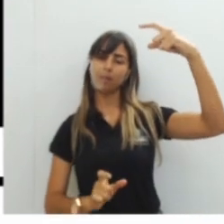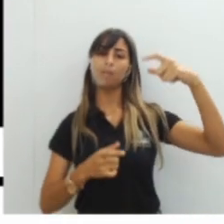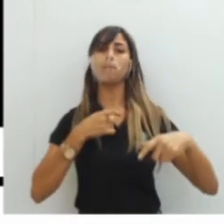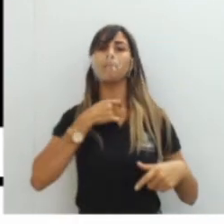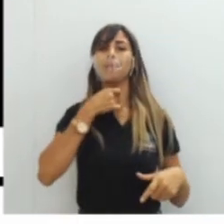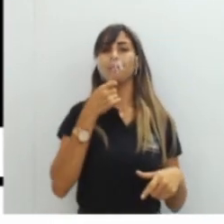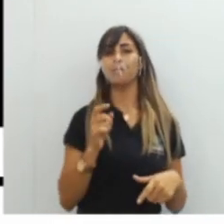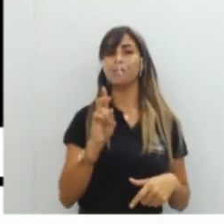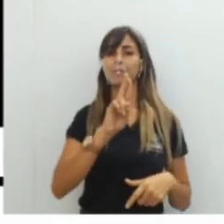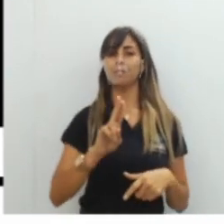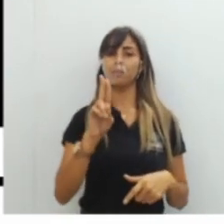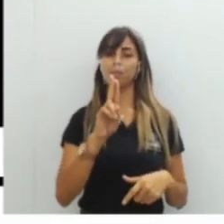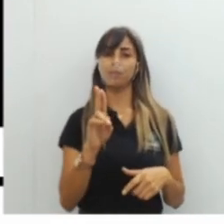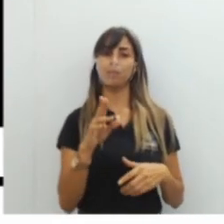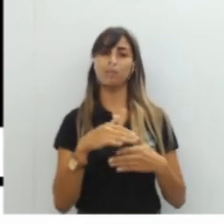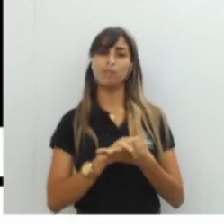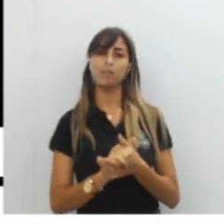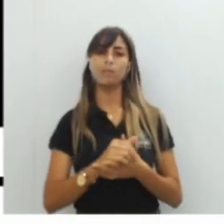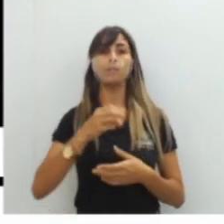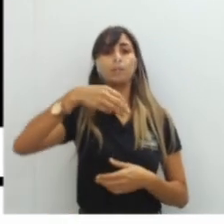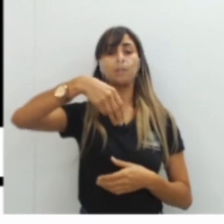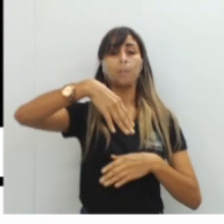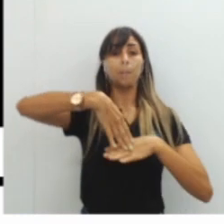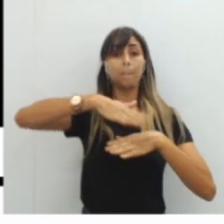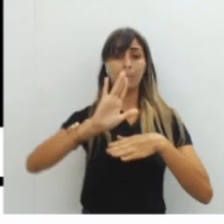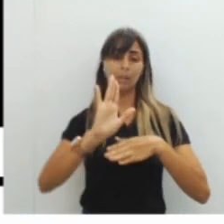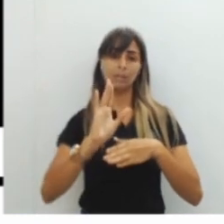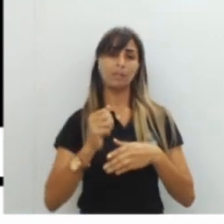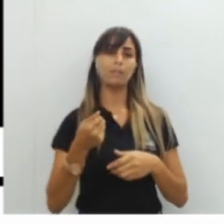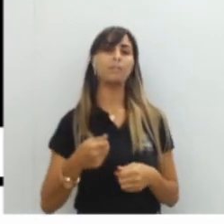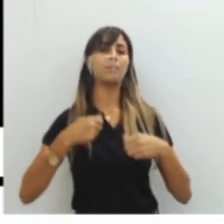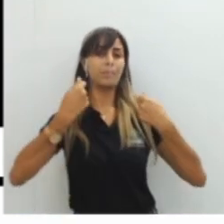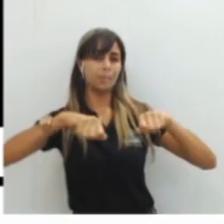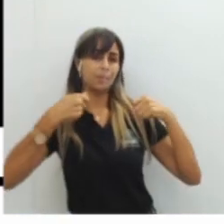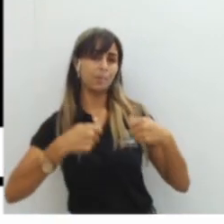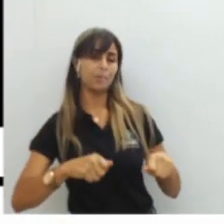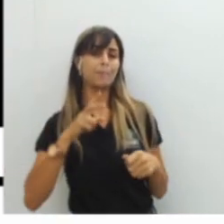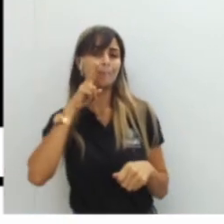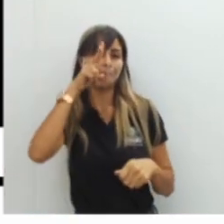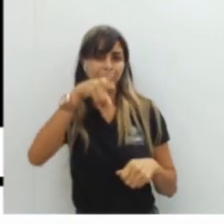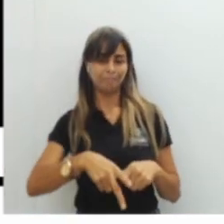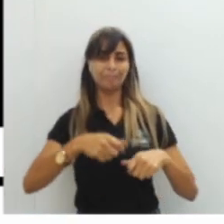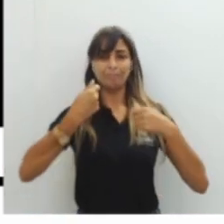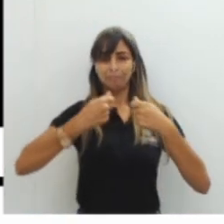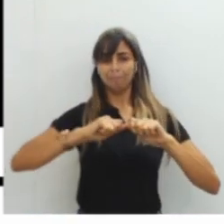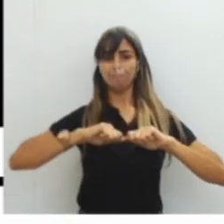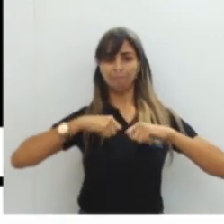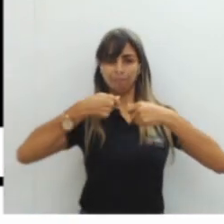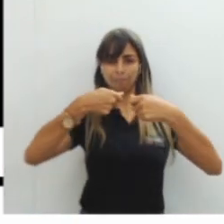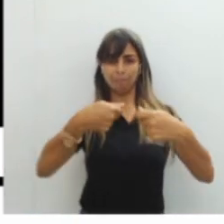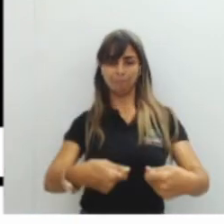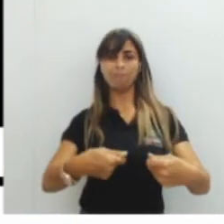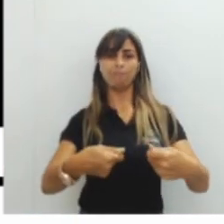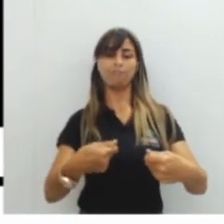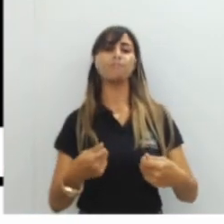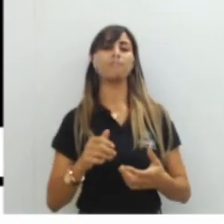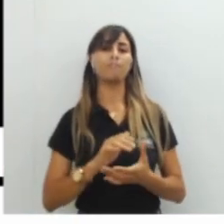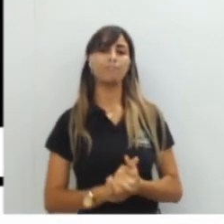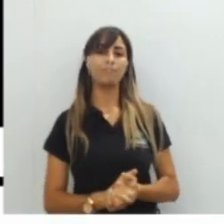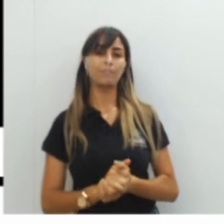diz mais ou menos assim. Mas é preciso ter força, é preciso ter raça, é preciso ter